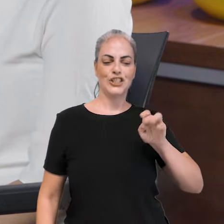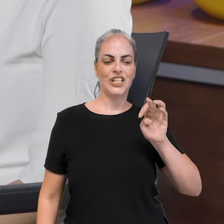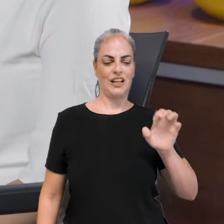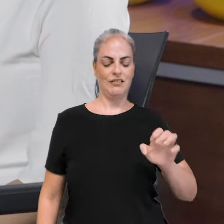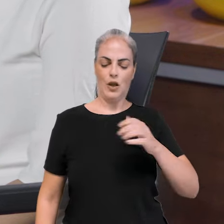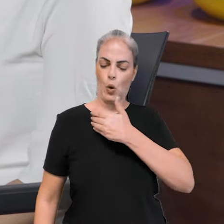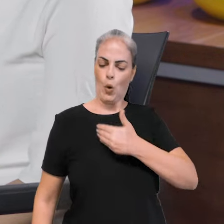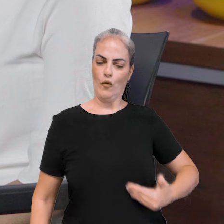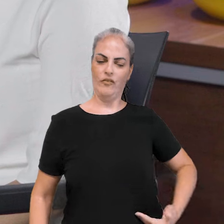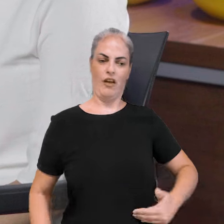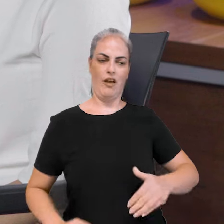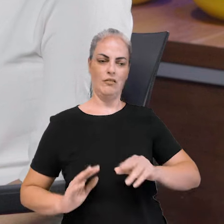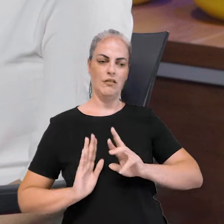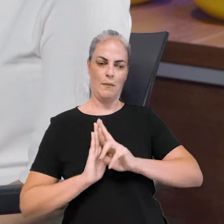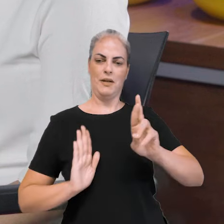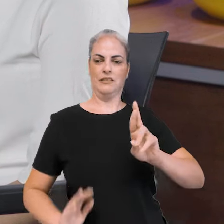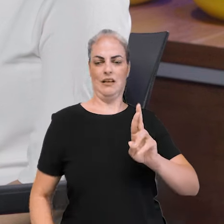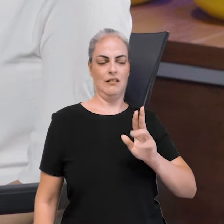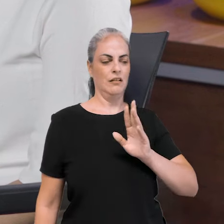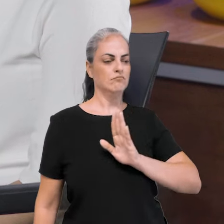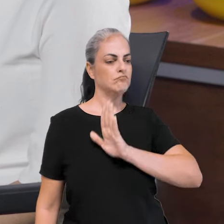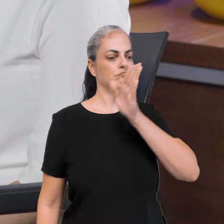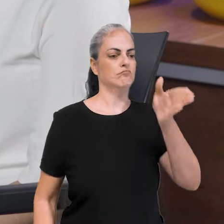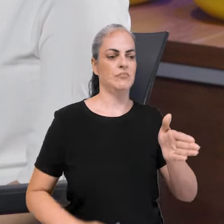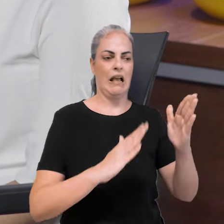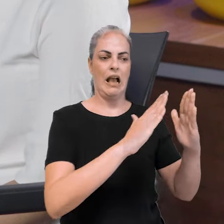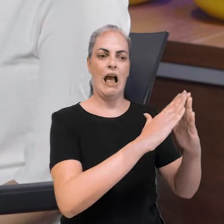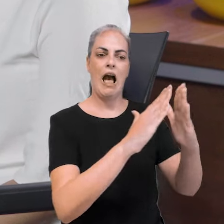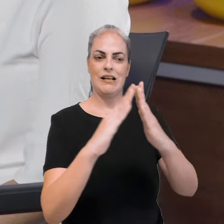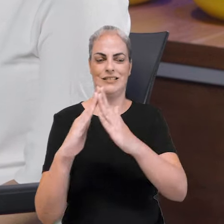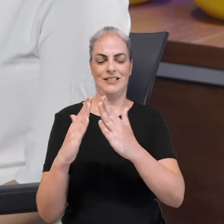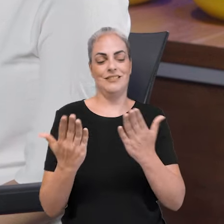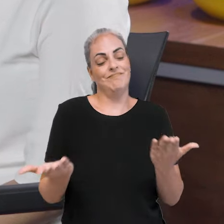casa das pessoas. Então,